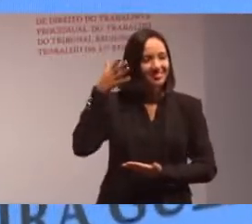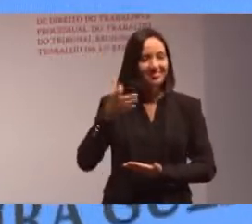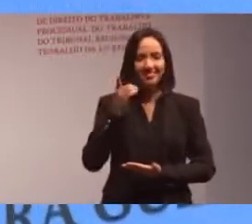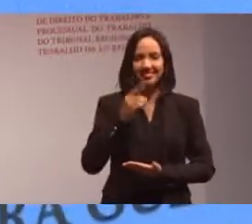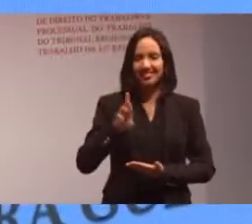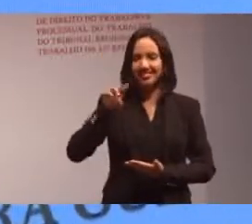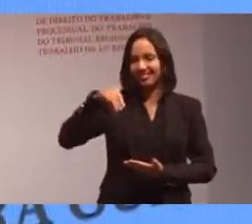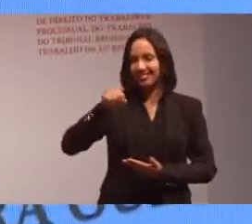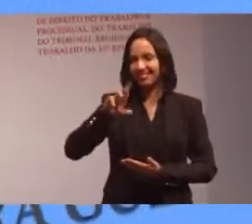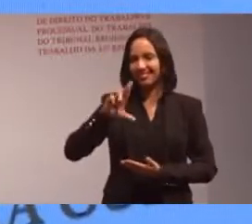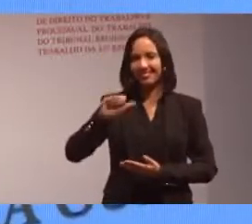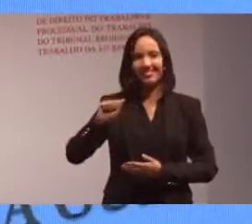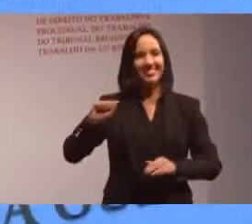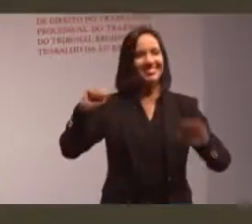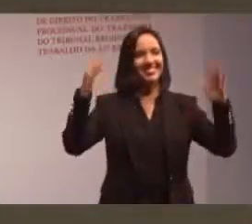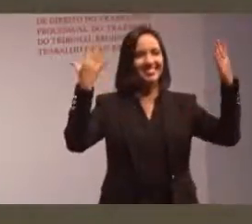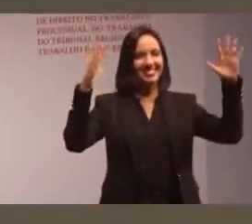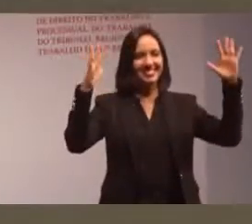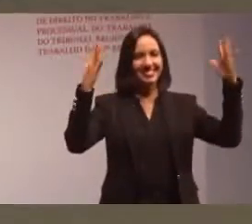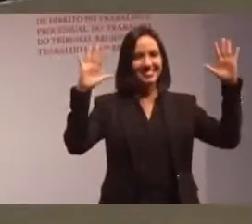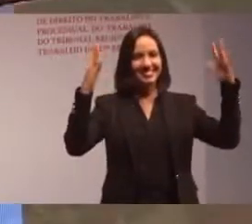doutora Márcia Bandini.